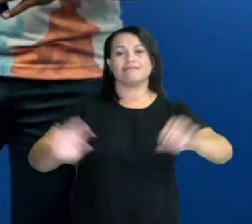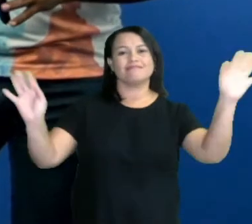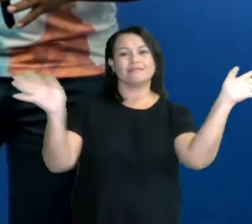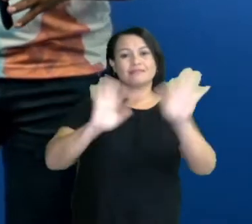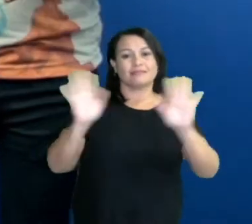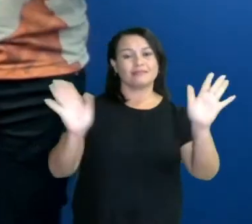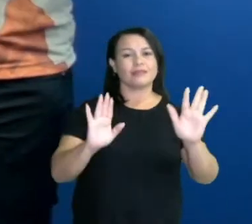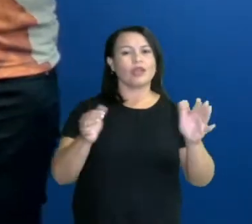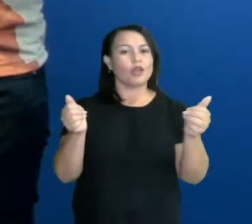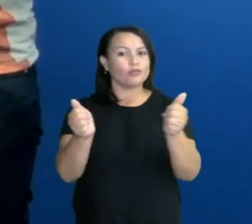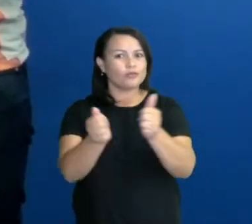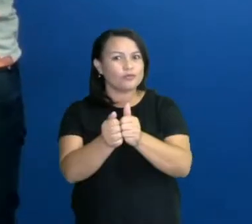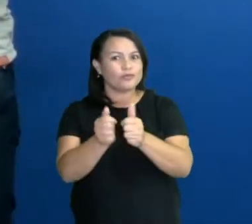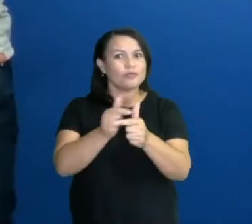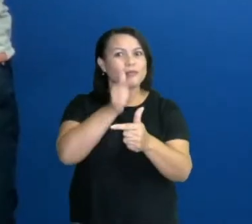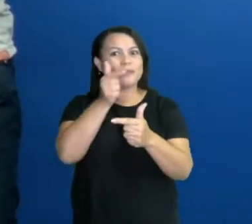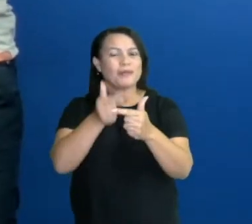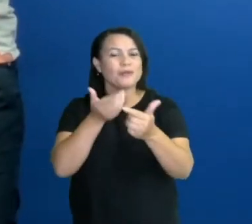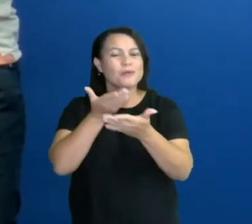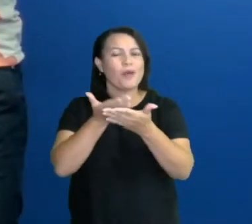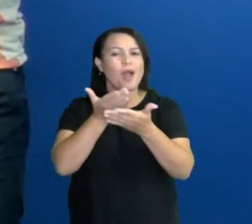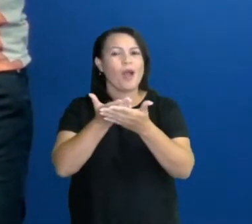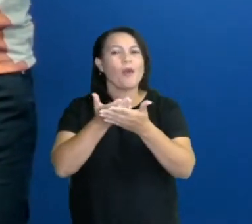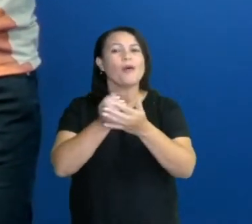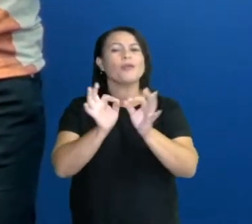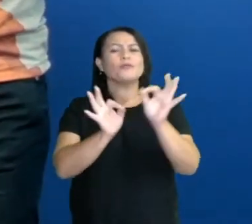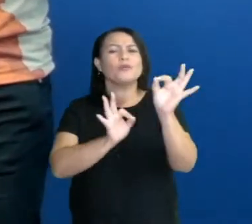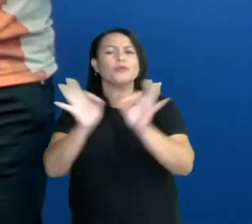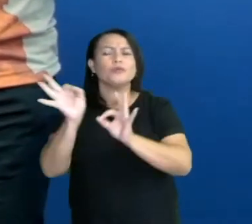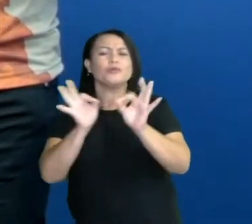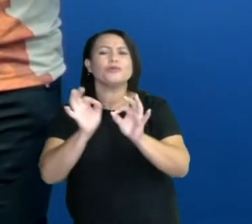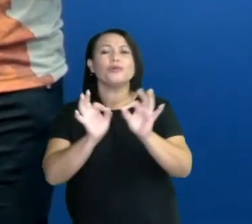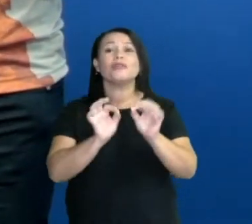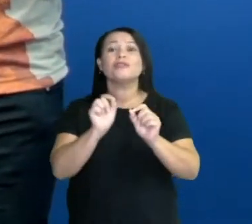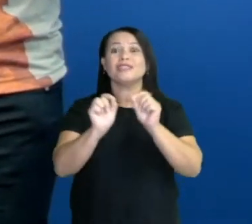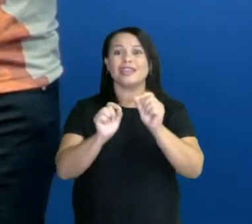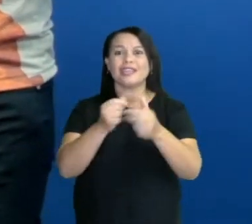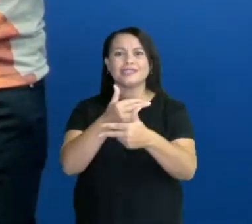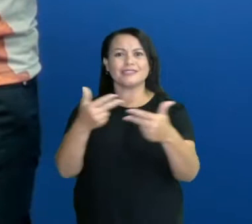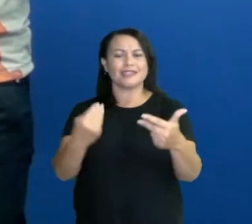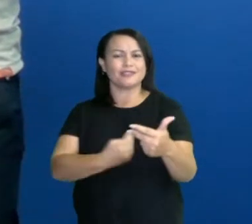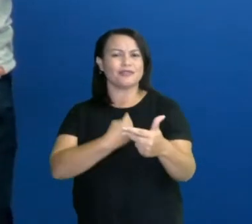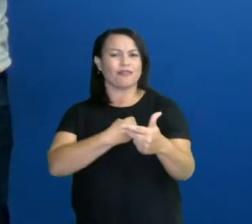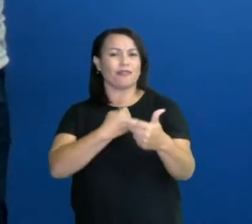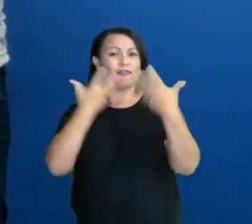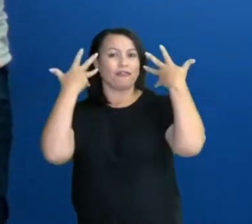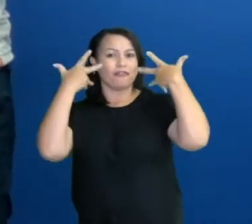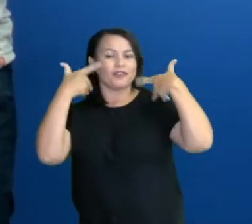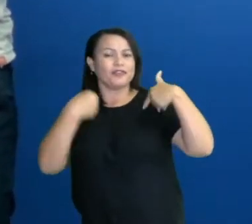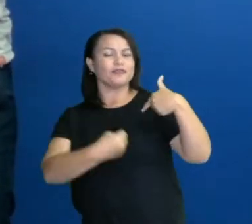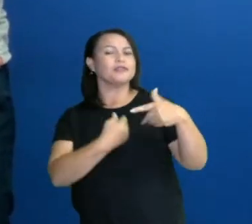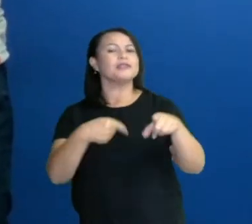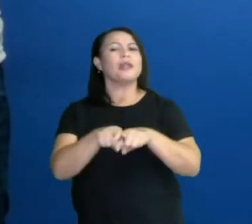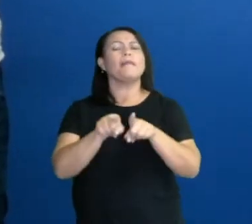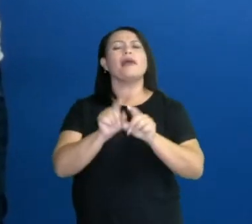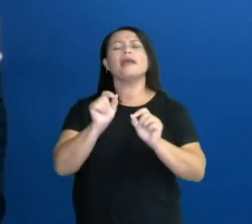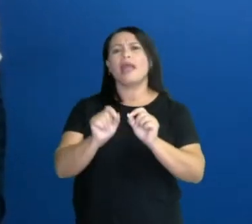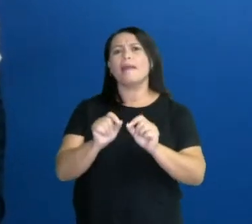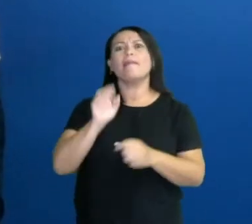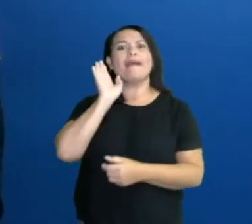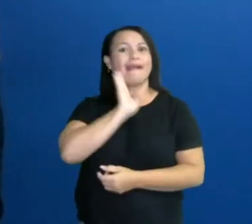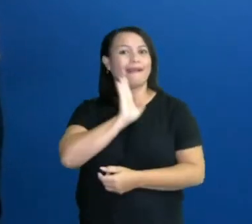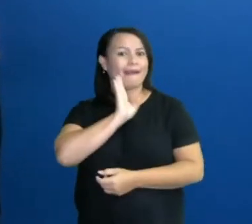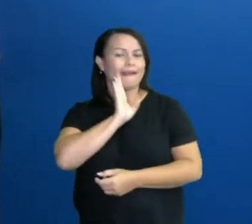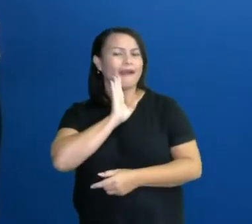Olá pessoal, estamos aqui em mais uma aula sobre estrutura e organização dos seres vivos. Esta é a segunda etapa desse assunto super bacana